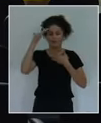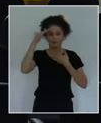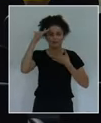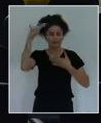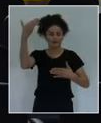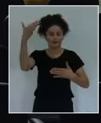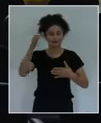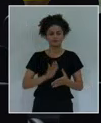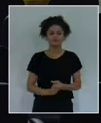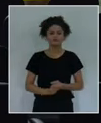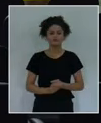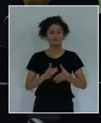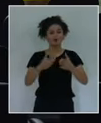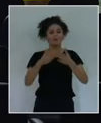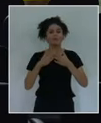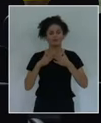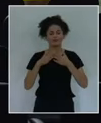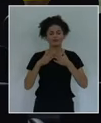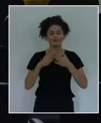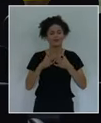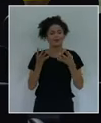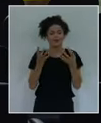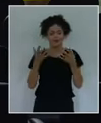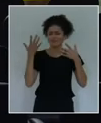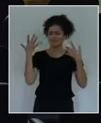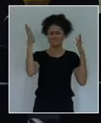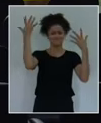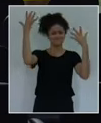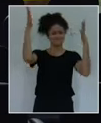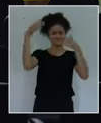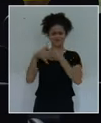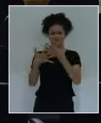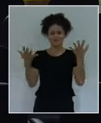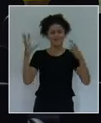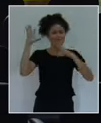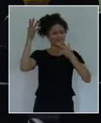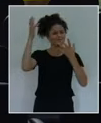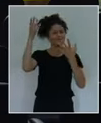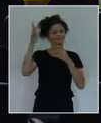Só, presidente, pela ordem, vamos quebrar o protocolo, dar uma salva de palmas para esse guerreiro aí.